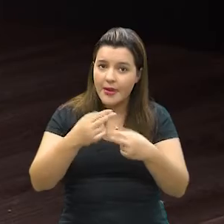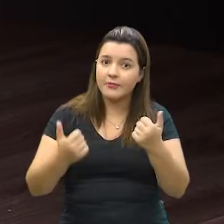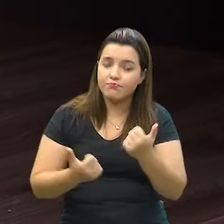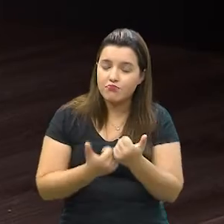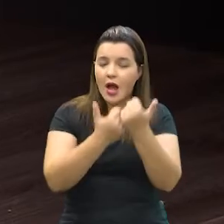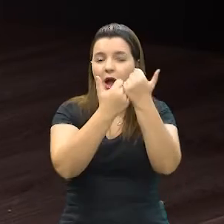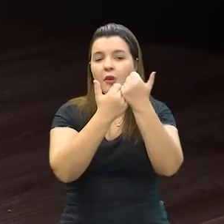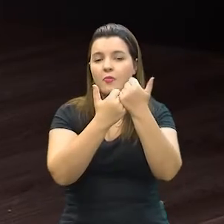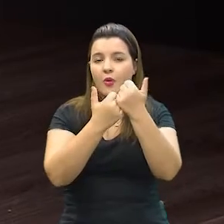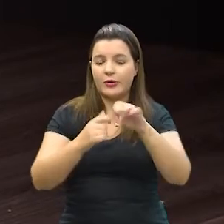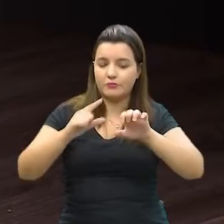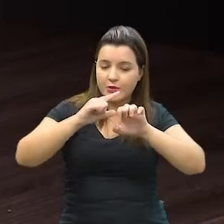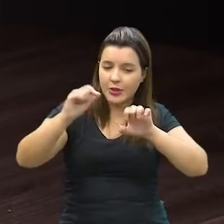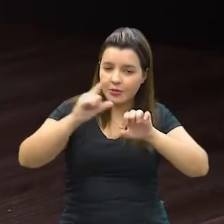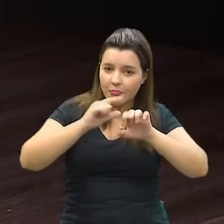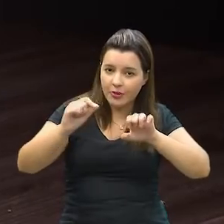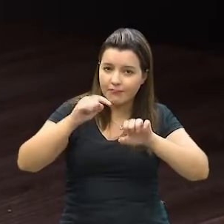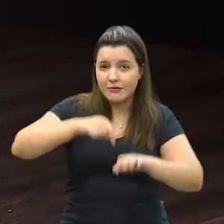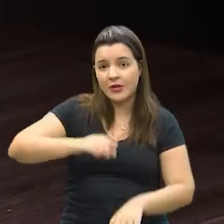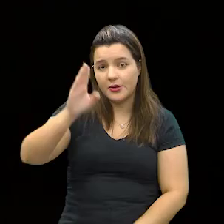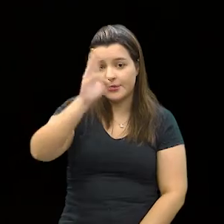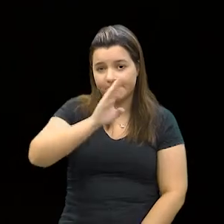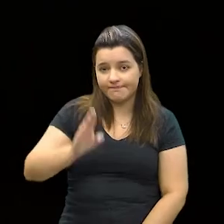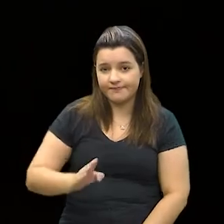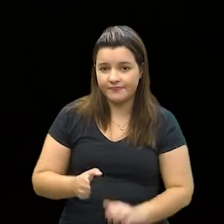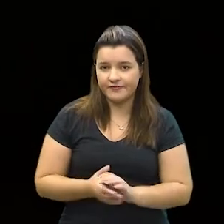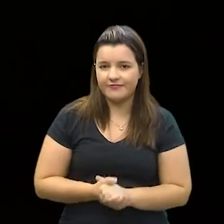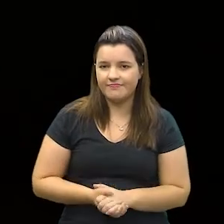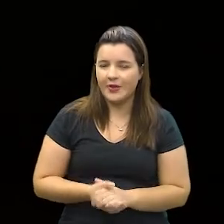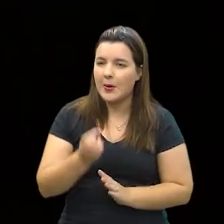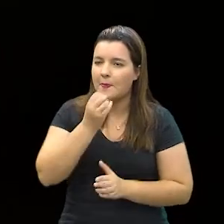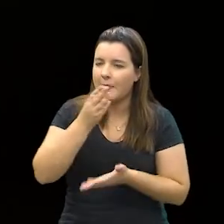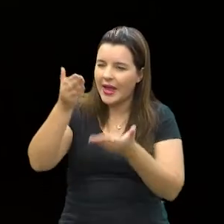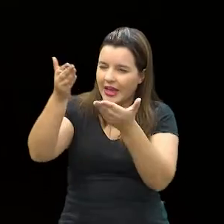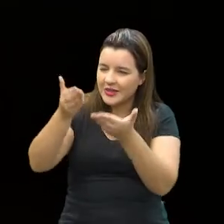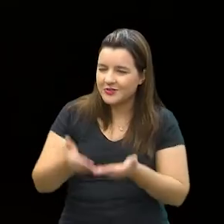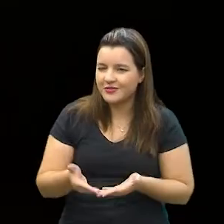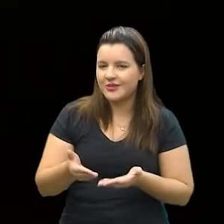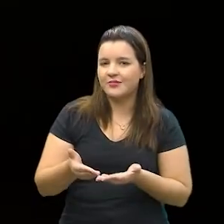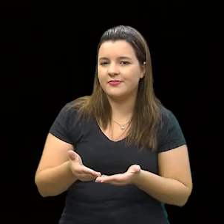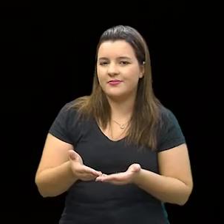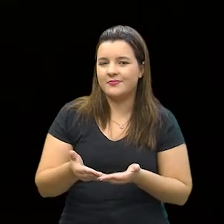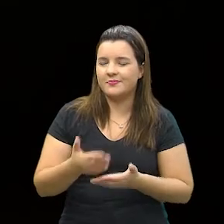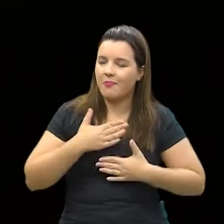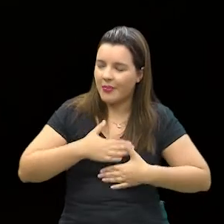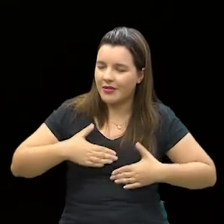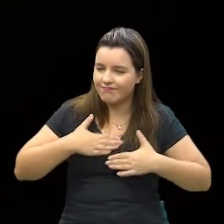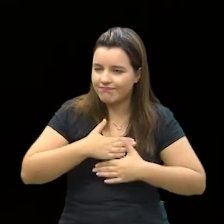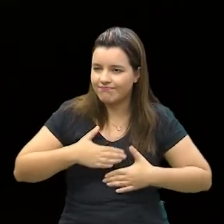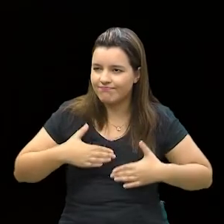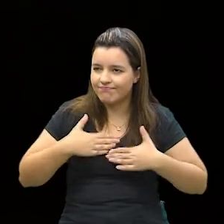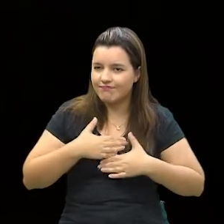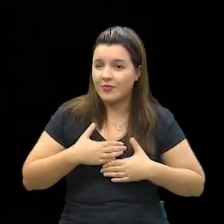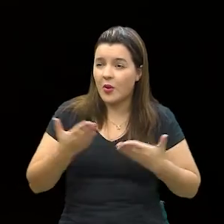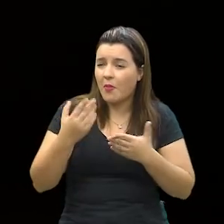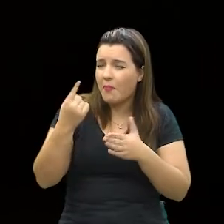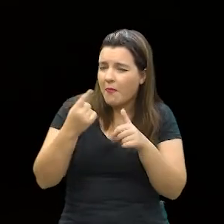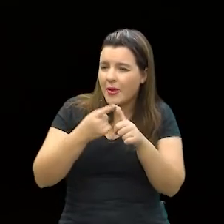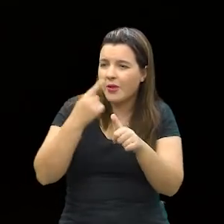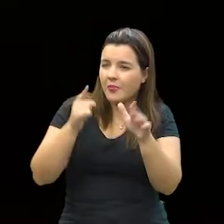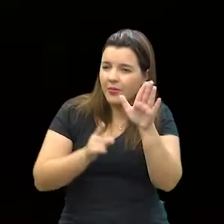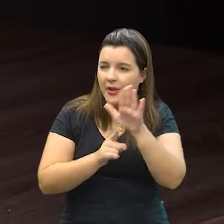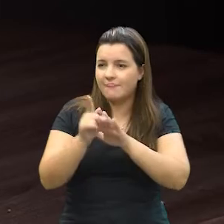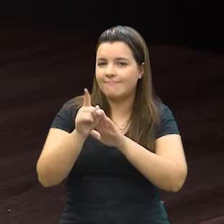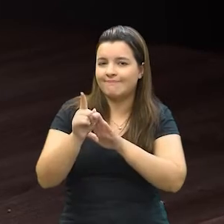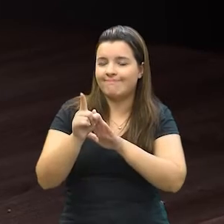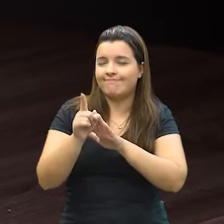do empreendedorismo aqui no nosso país. João, seja bem-vindo. Eu queria que você falasse primeiramente sobre essa